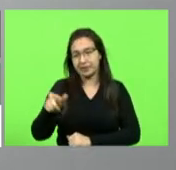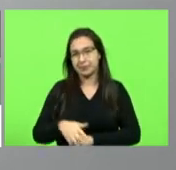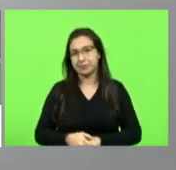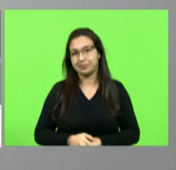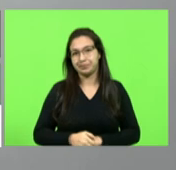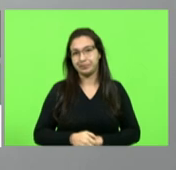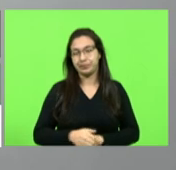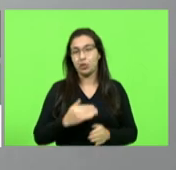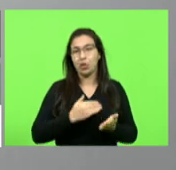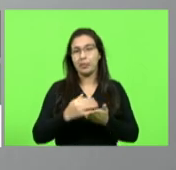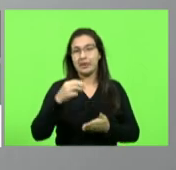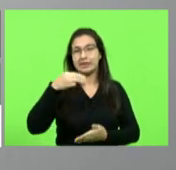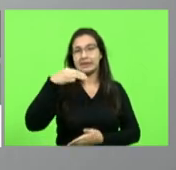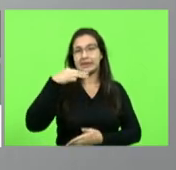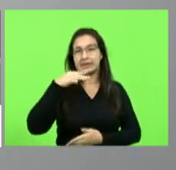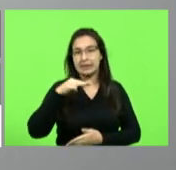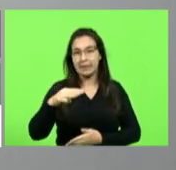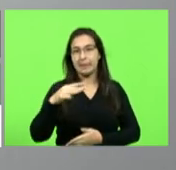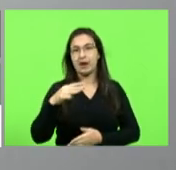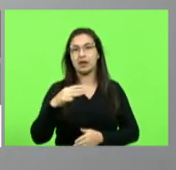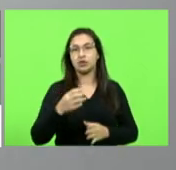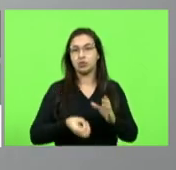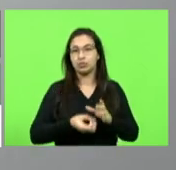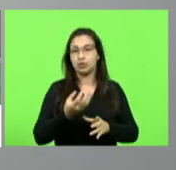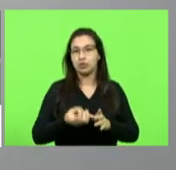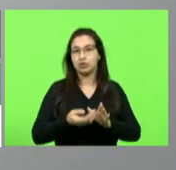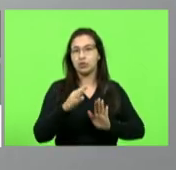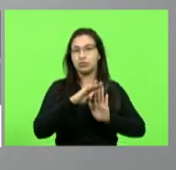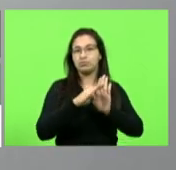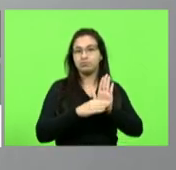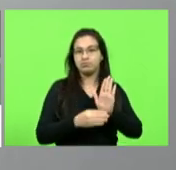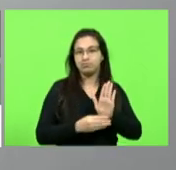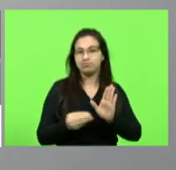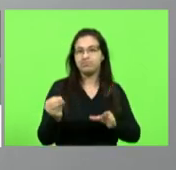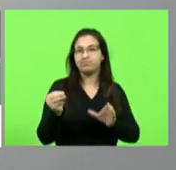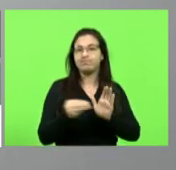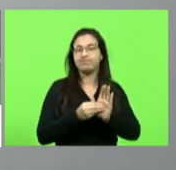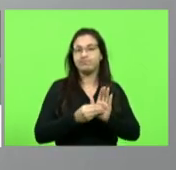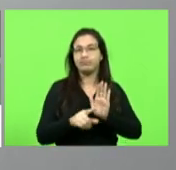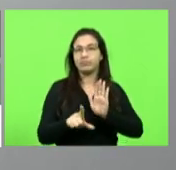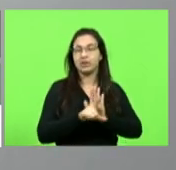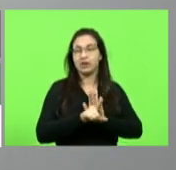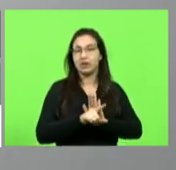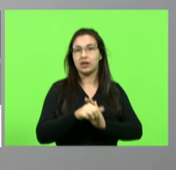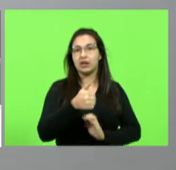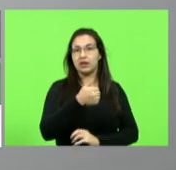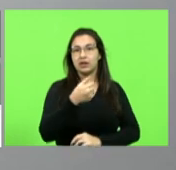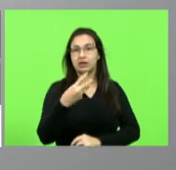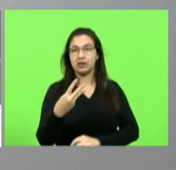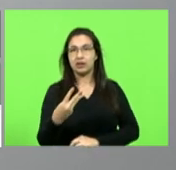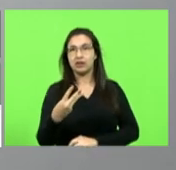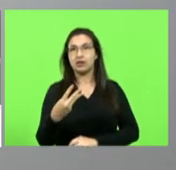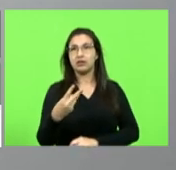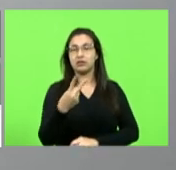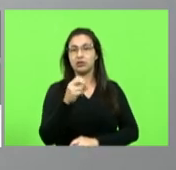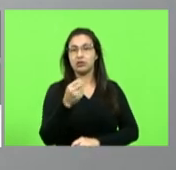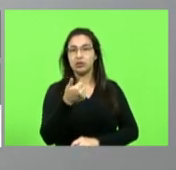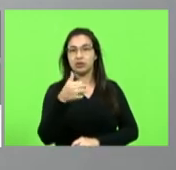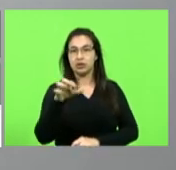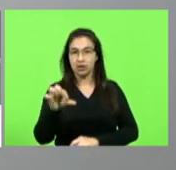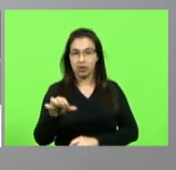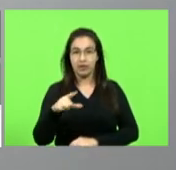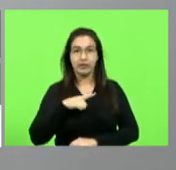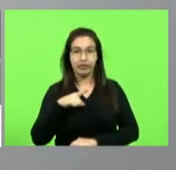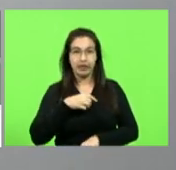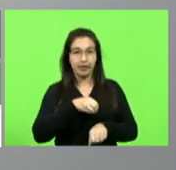março, está produzindo um guia prático para a implementação da Lei 13.935 de 2019, que contém